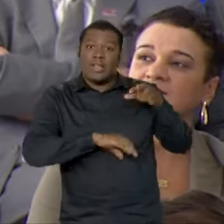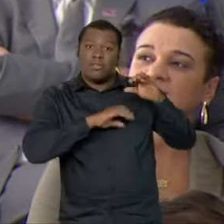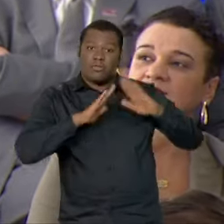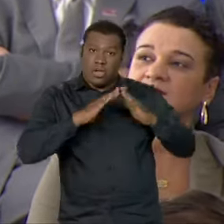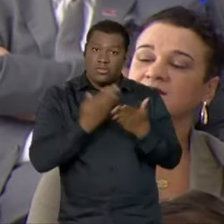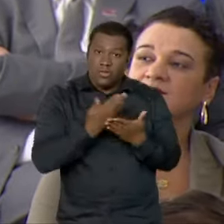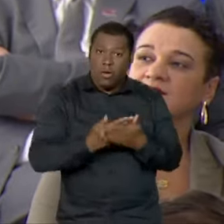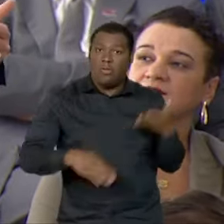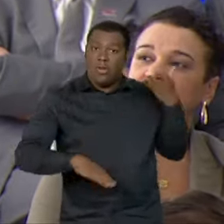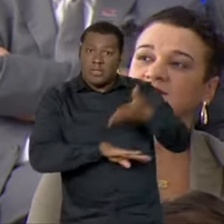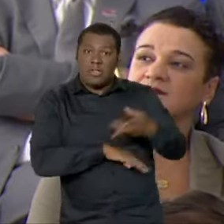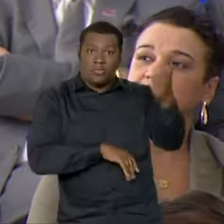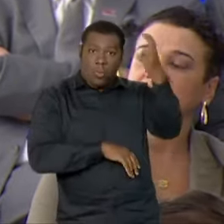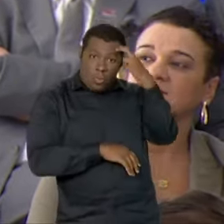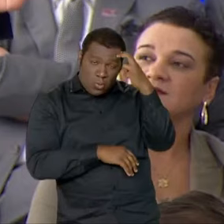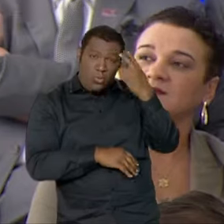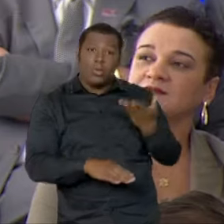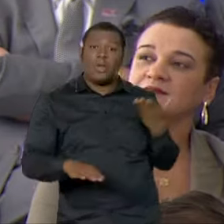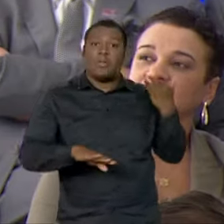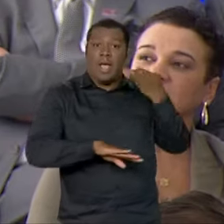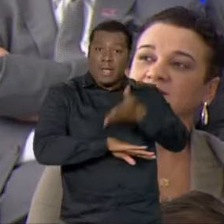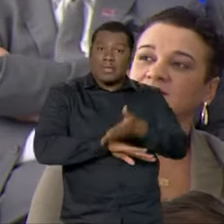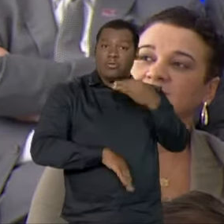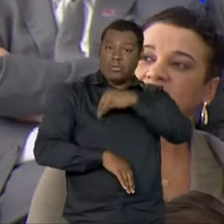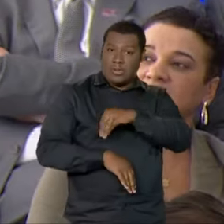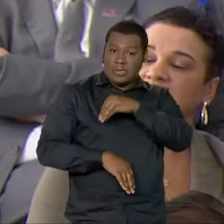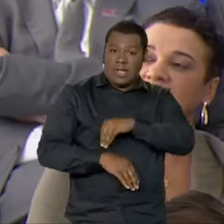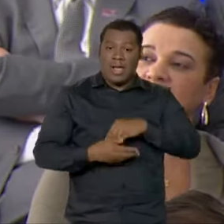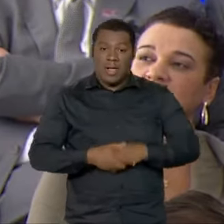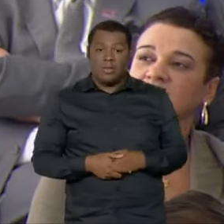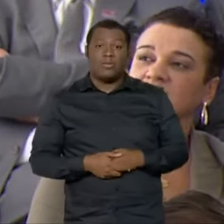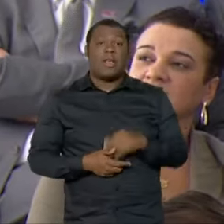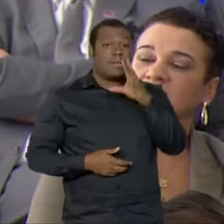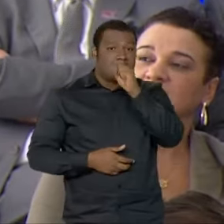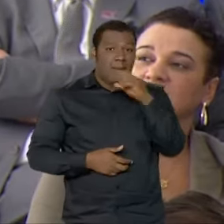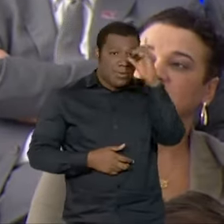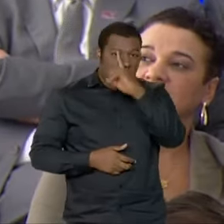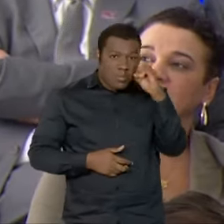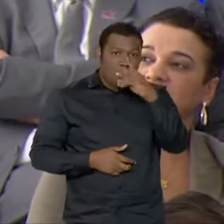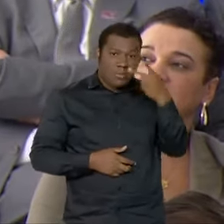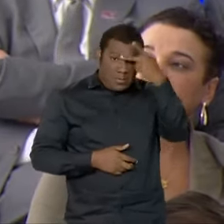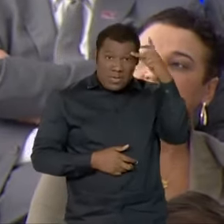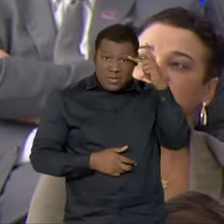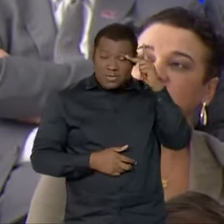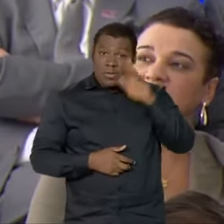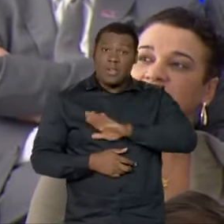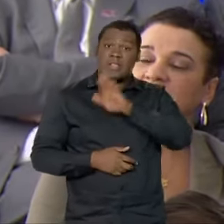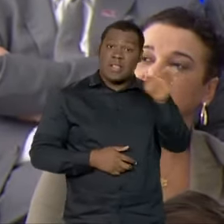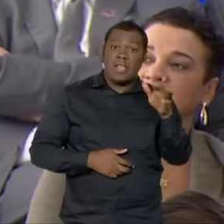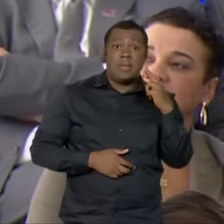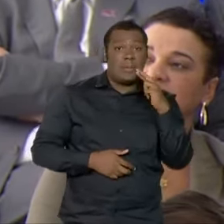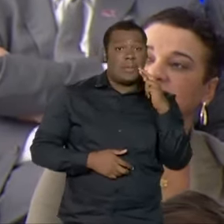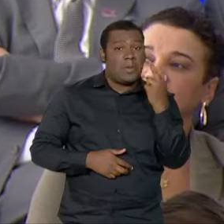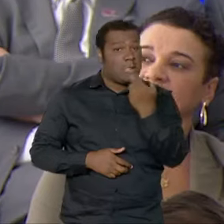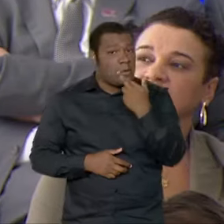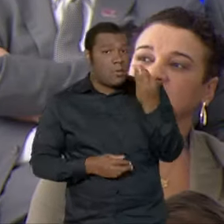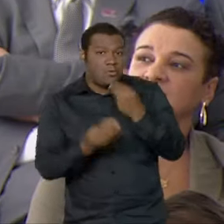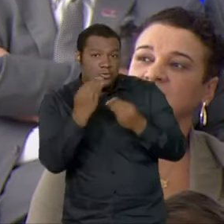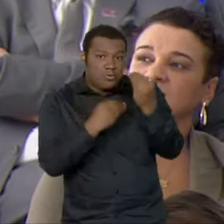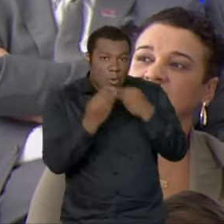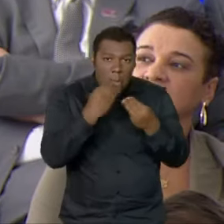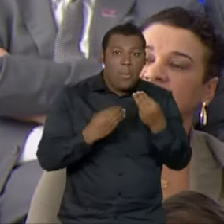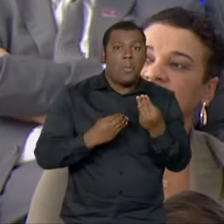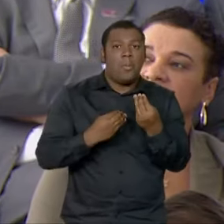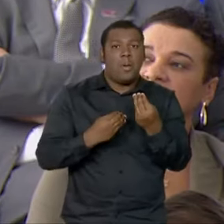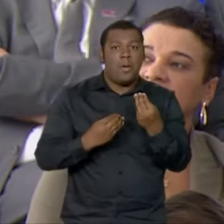que as pessoas possam jantar no final de semana num restaurante, almoçar, que as pessoas possam fazer uma viagem. É esse